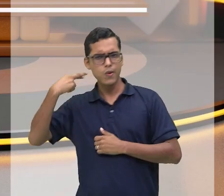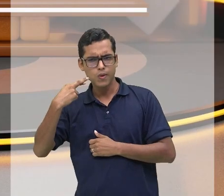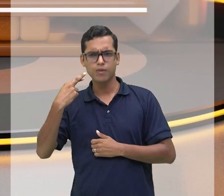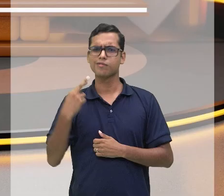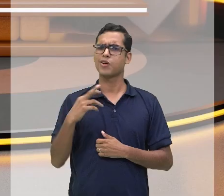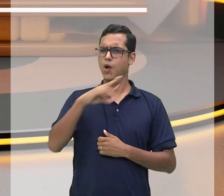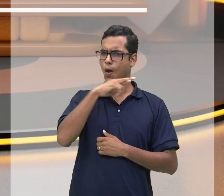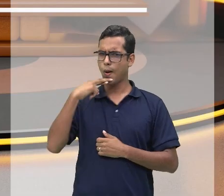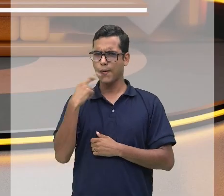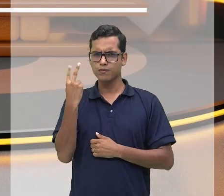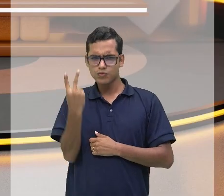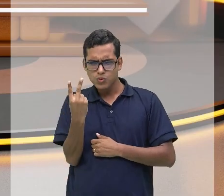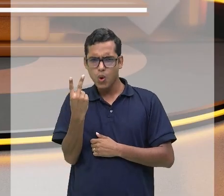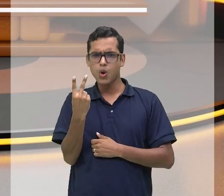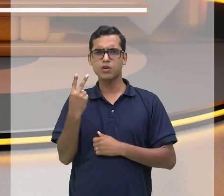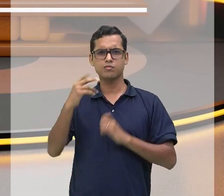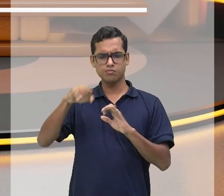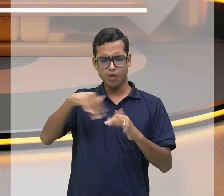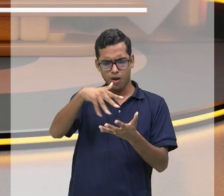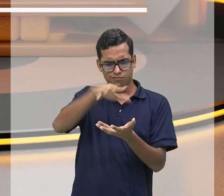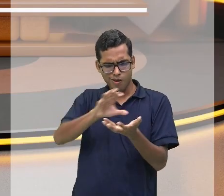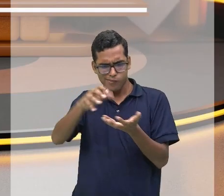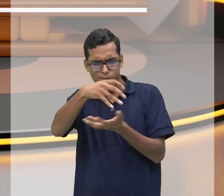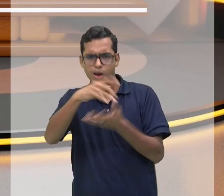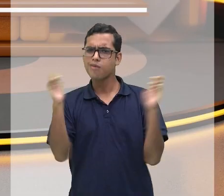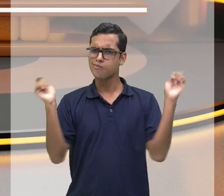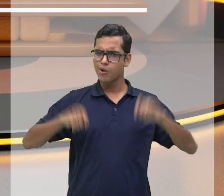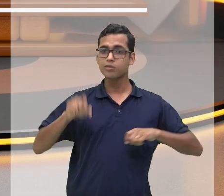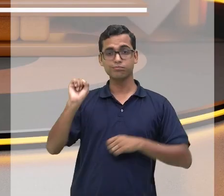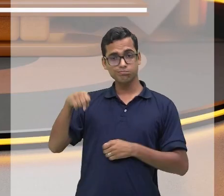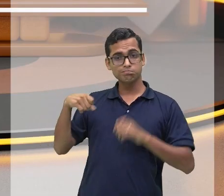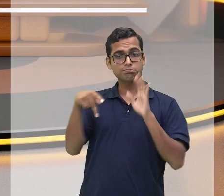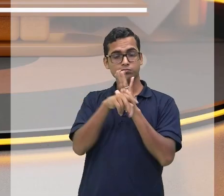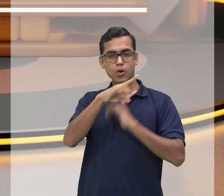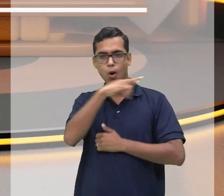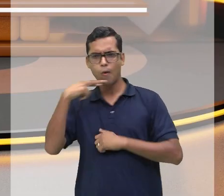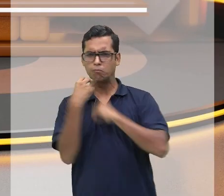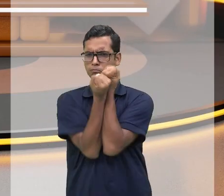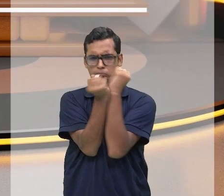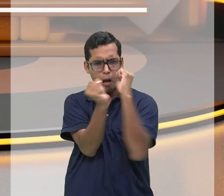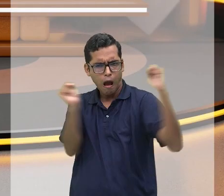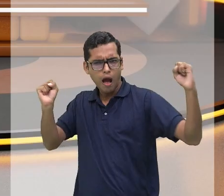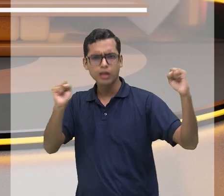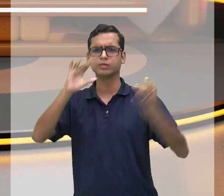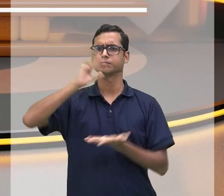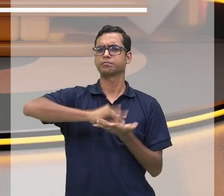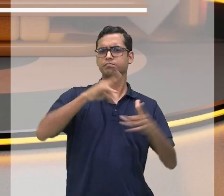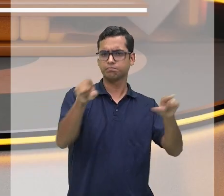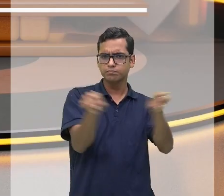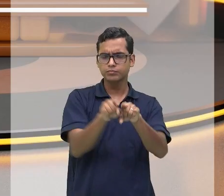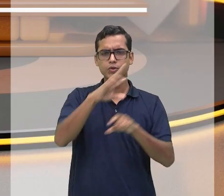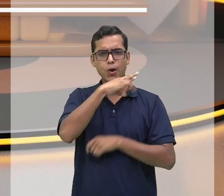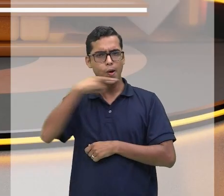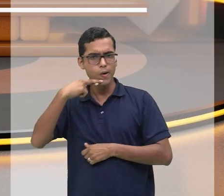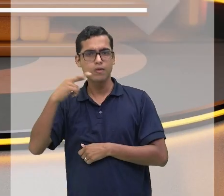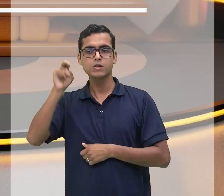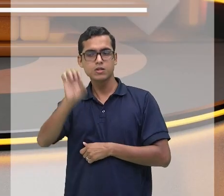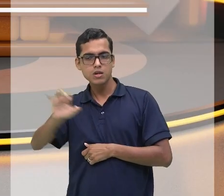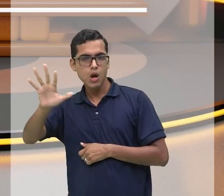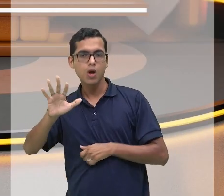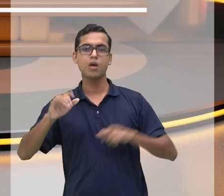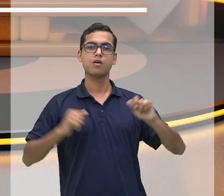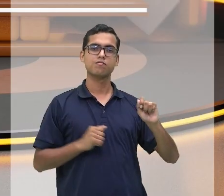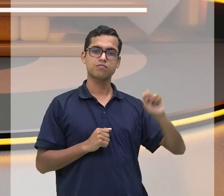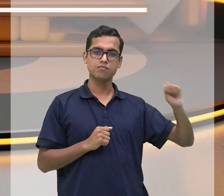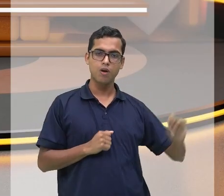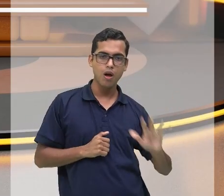está em 2 continentes, sim. A Rússia, né? Ela é intercontinental, ela acaba tendo a parte ali que